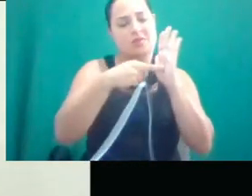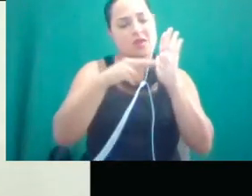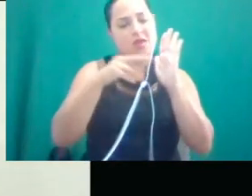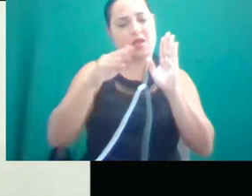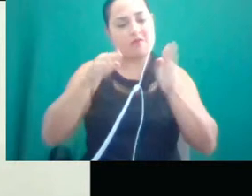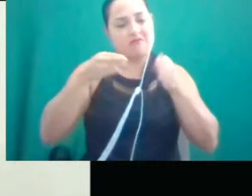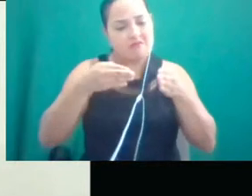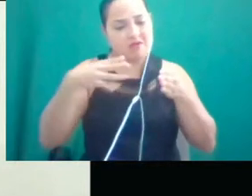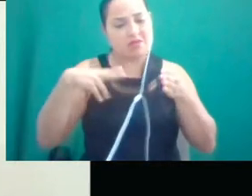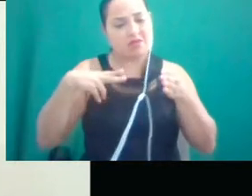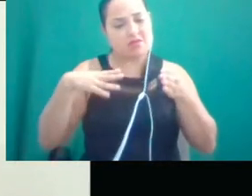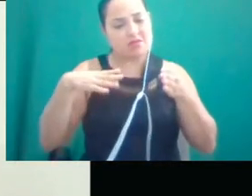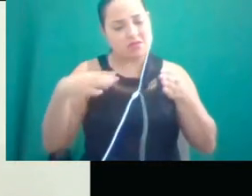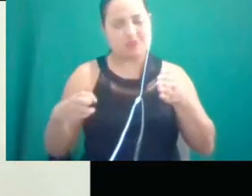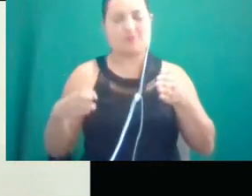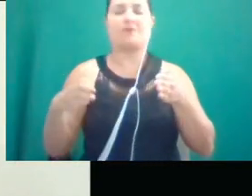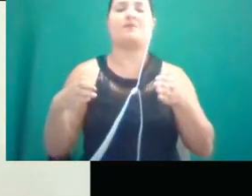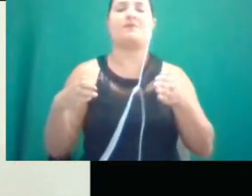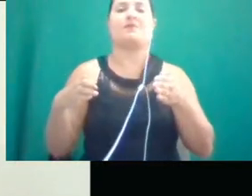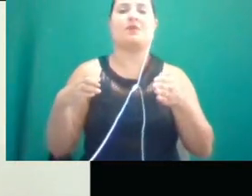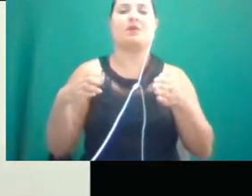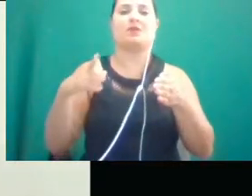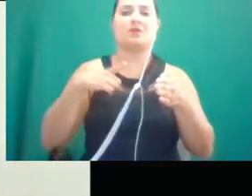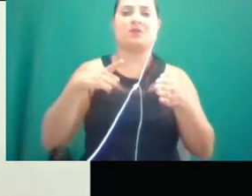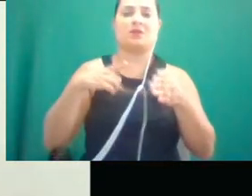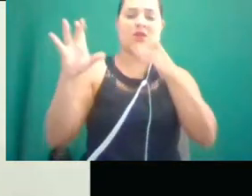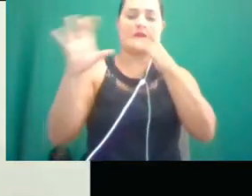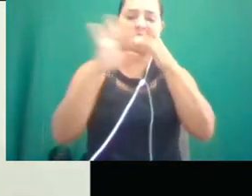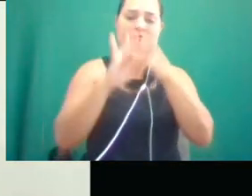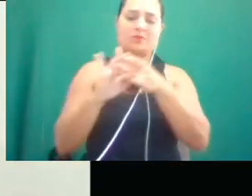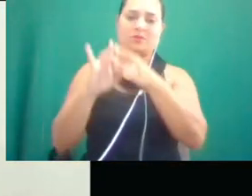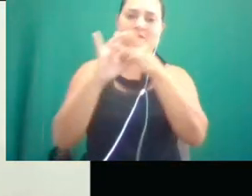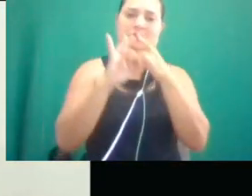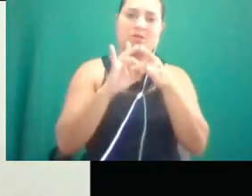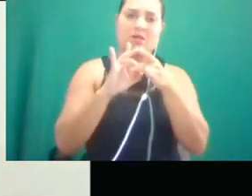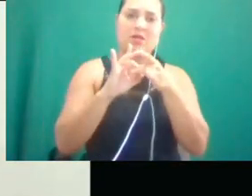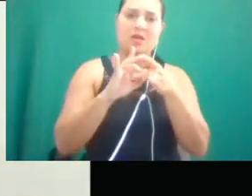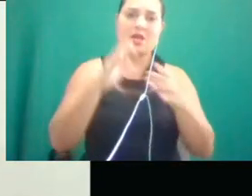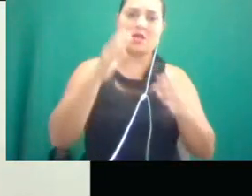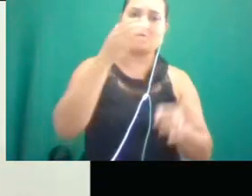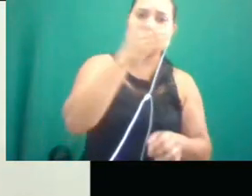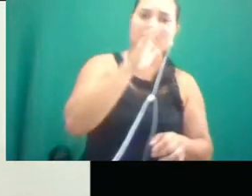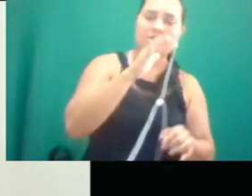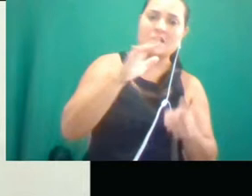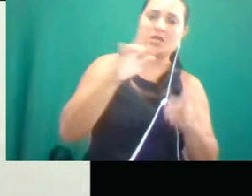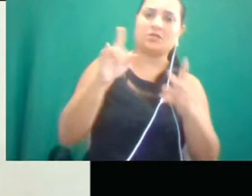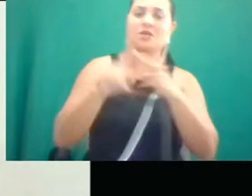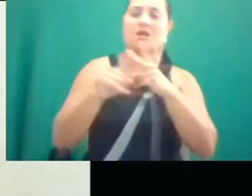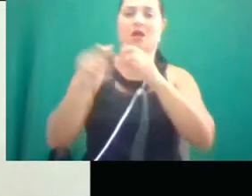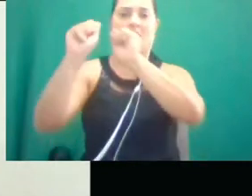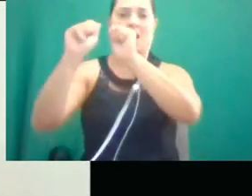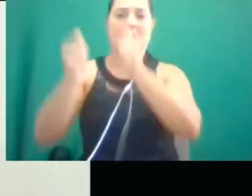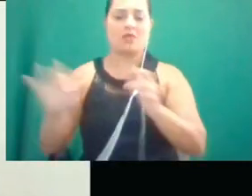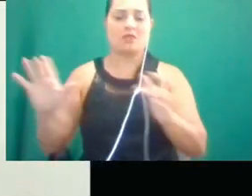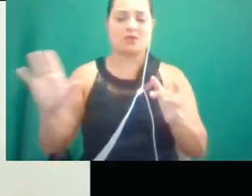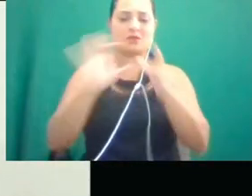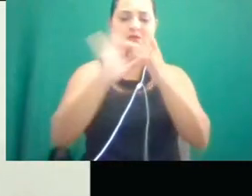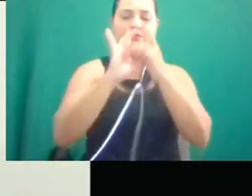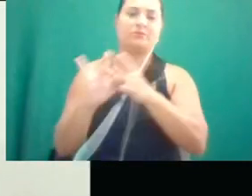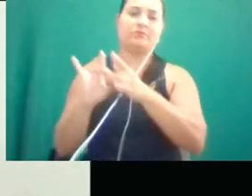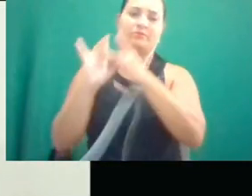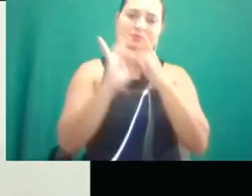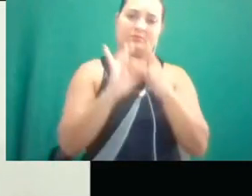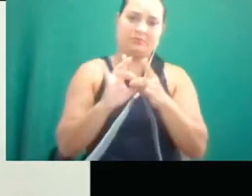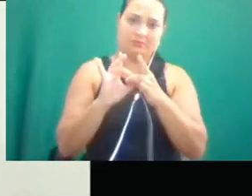qualquer ordem que, como profissional, tenha eu visto, ouvido ou lido em qualquer circunstância